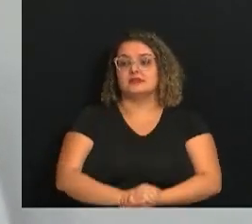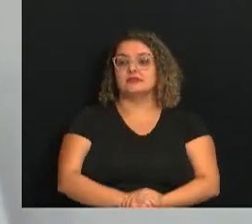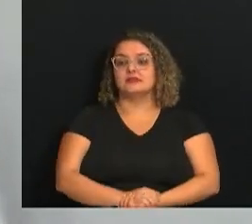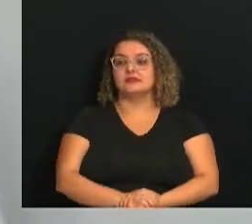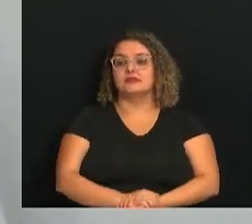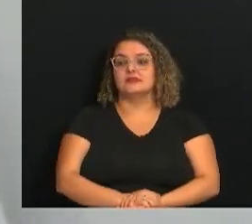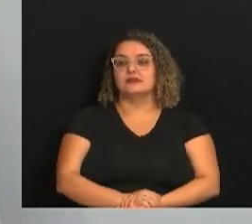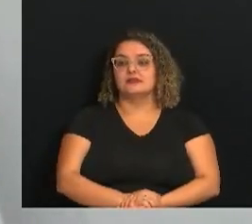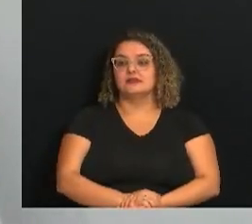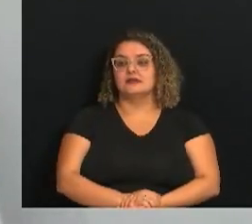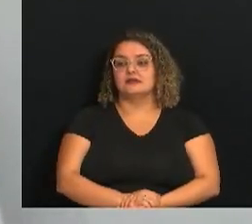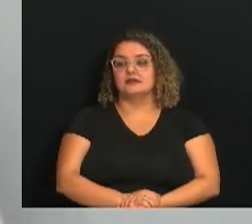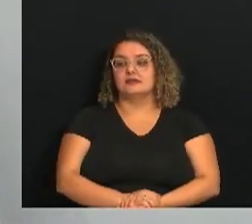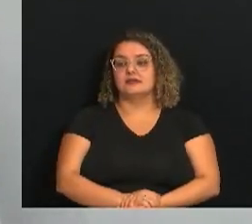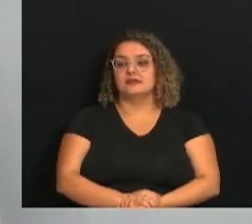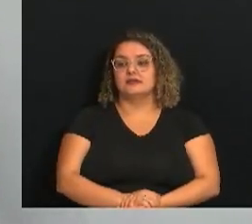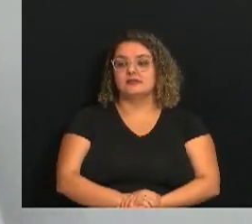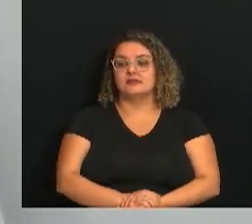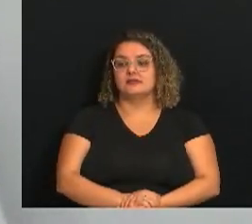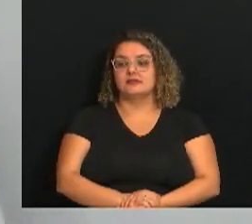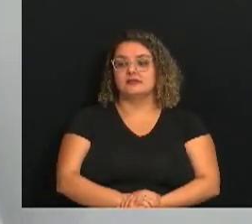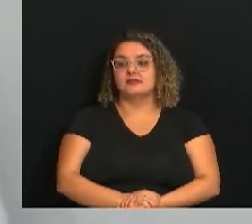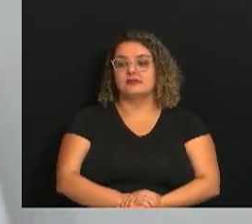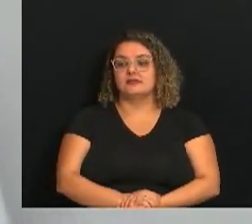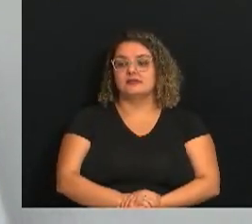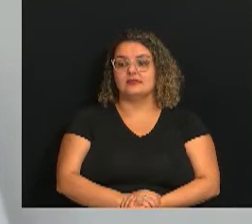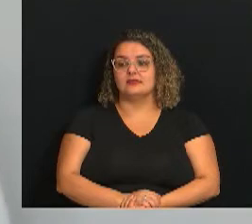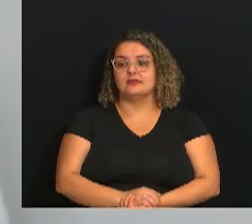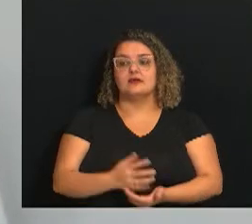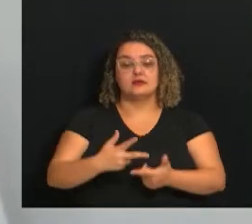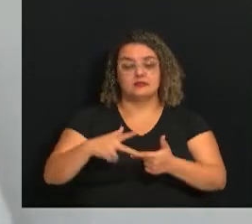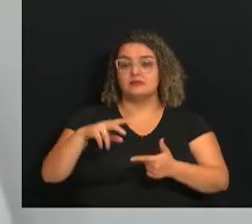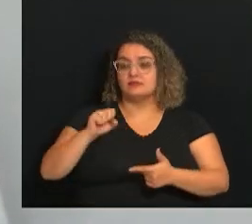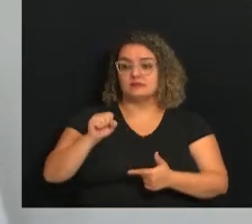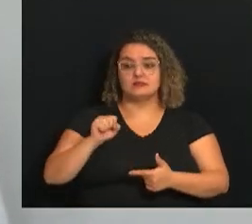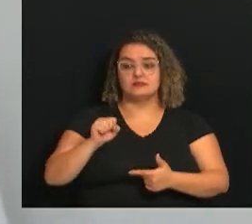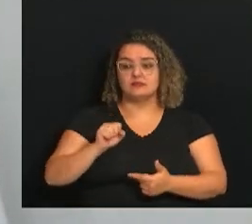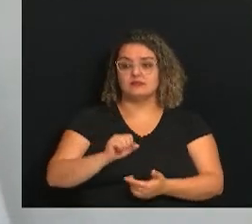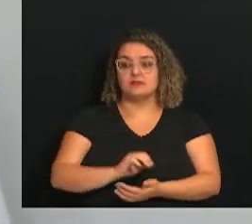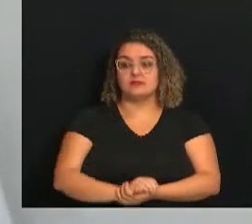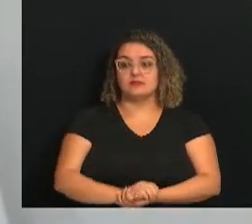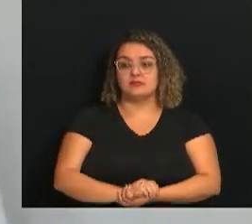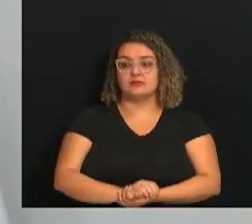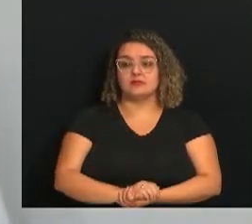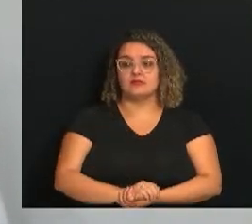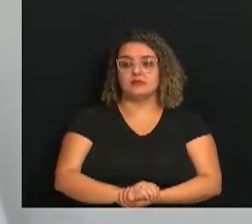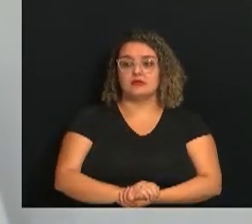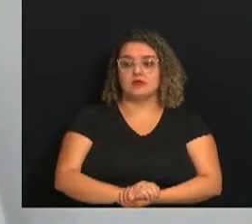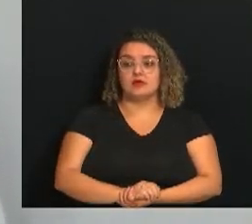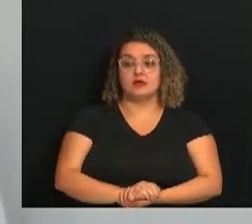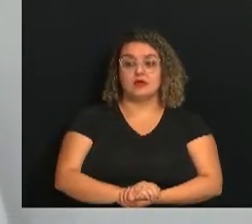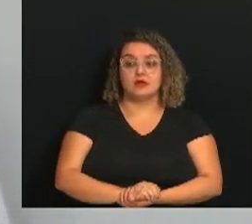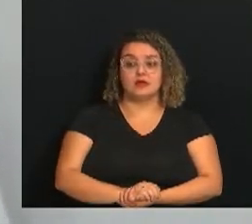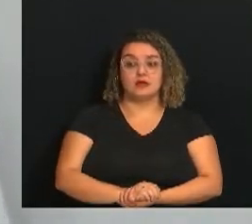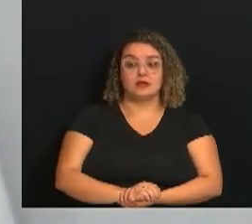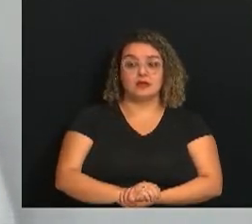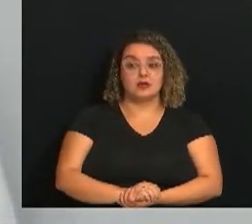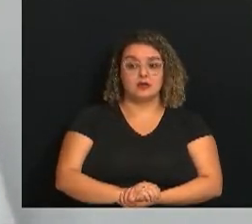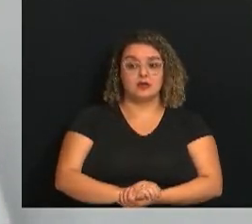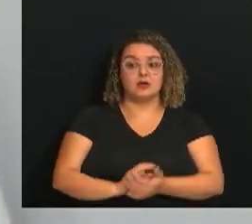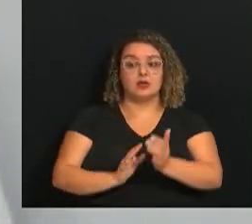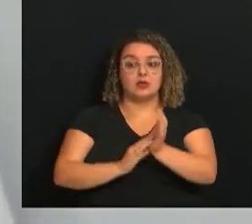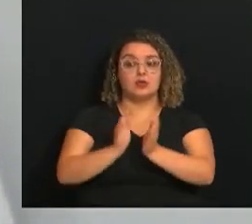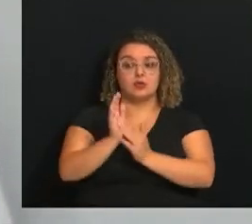poder conseguir essas conquistas, né? A medalha Olimpíada, que eu também faço, ou um concurso,